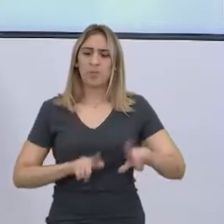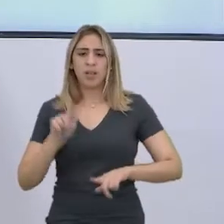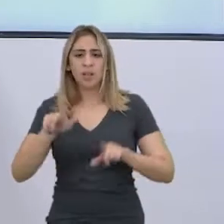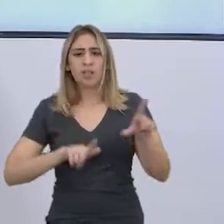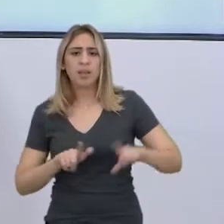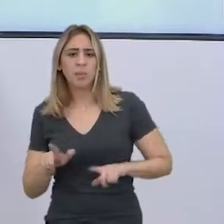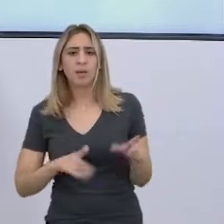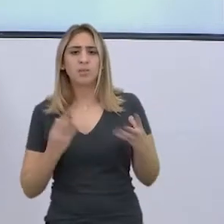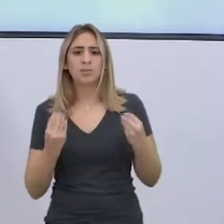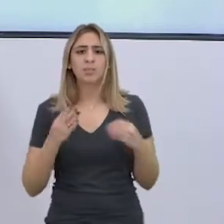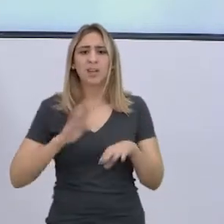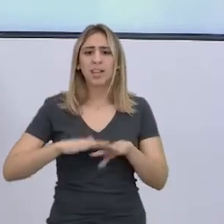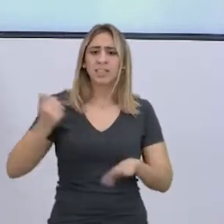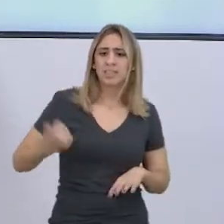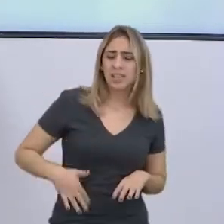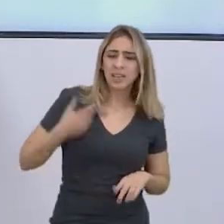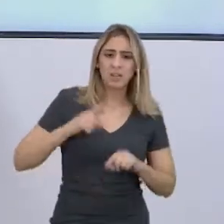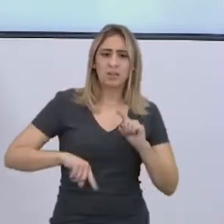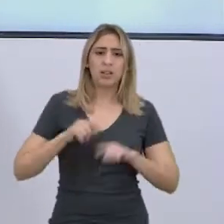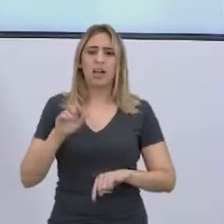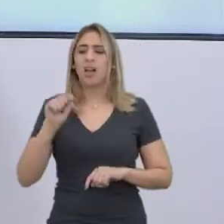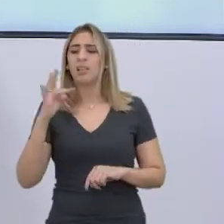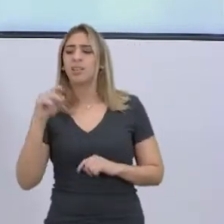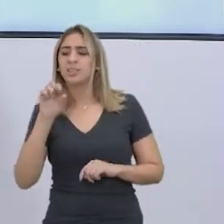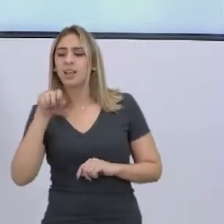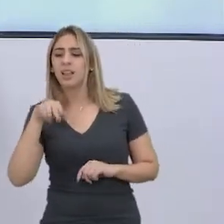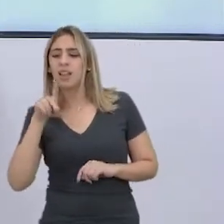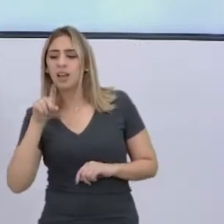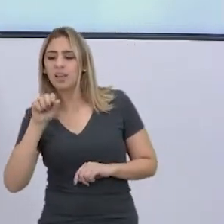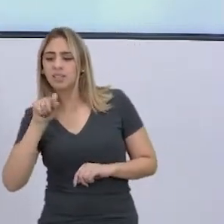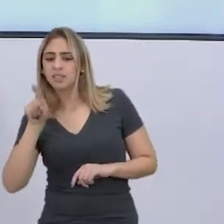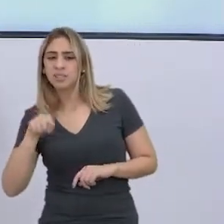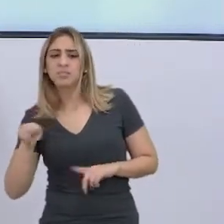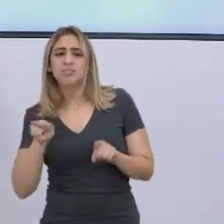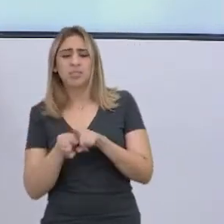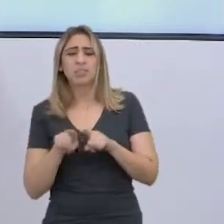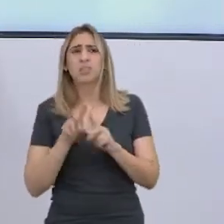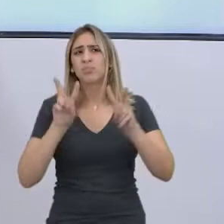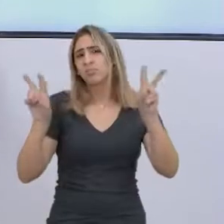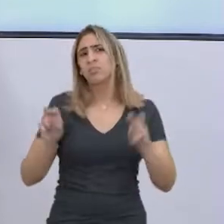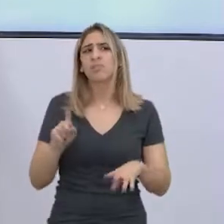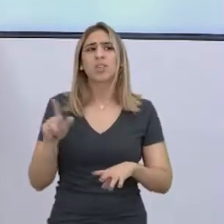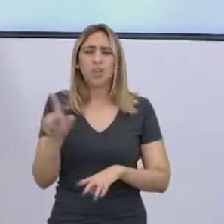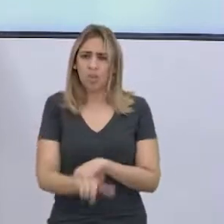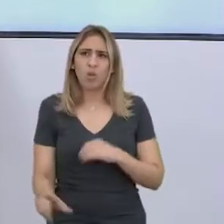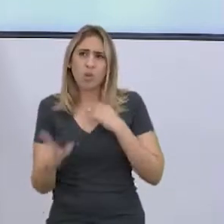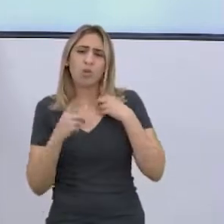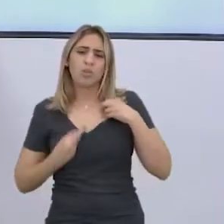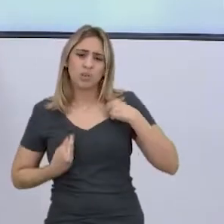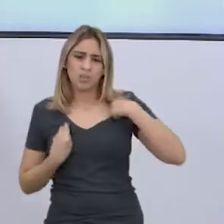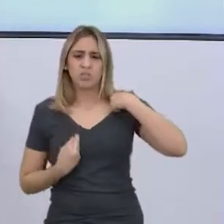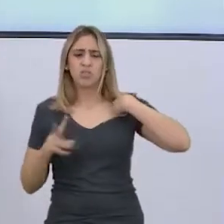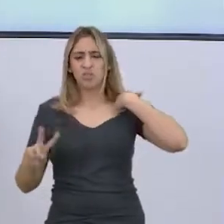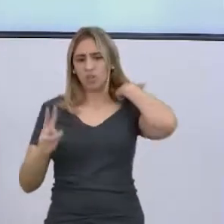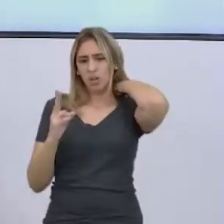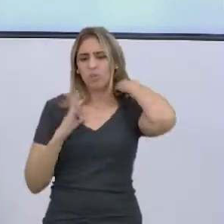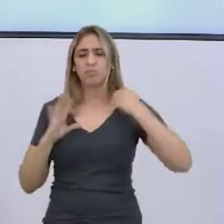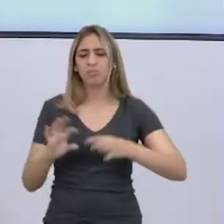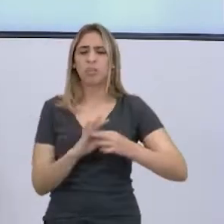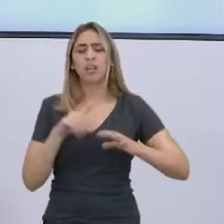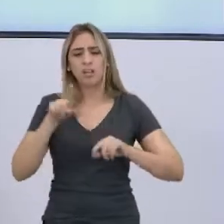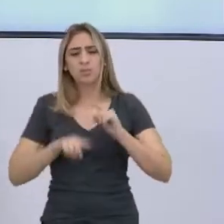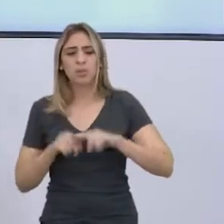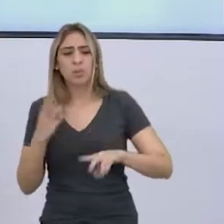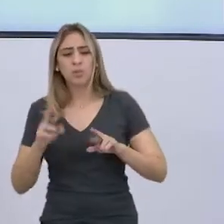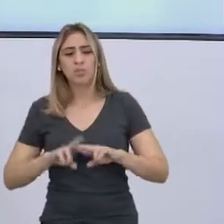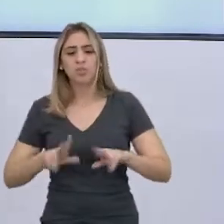produtos muitas vezes mais caros, produtos artesanais, né? E a questão é, obviamente, existe um valor atrelado a esse produto